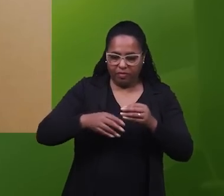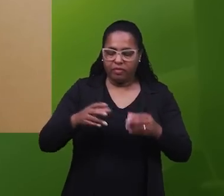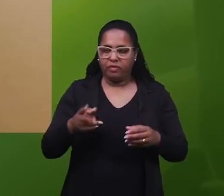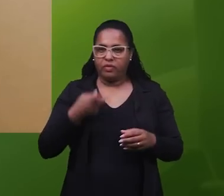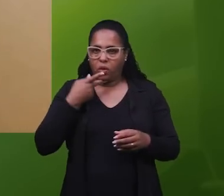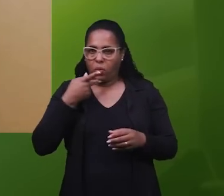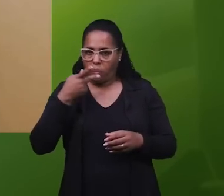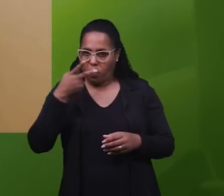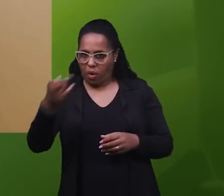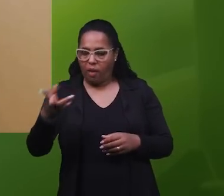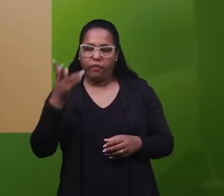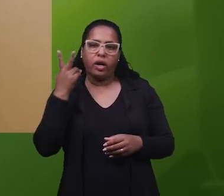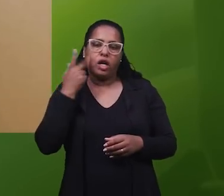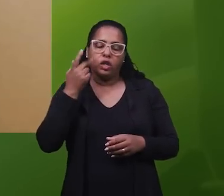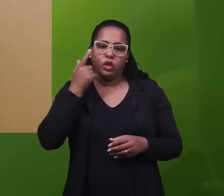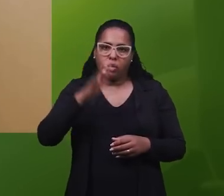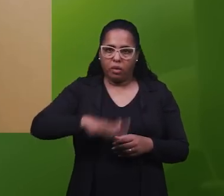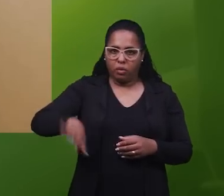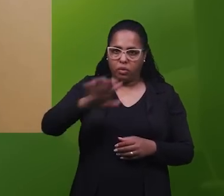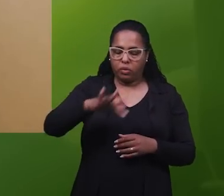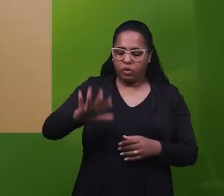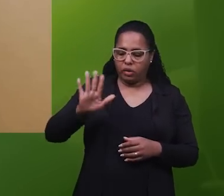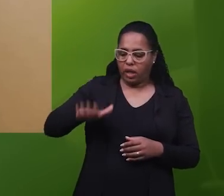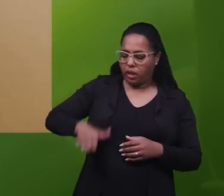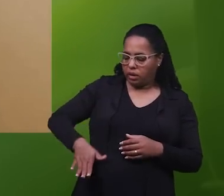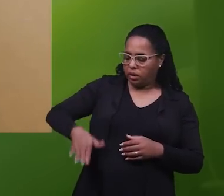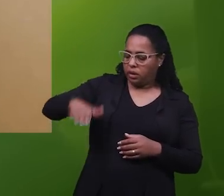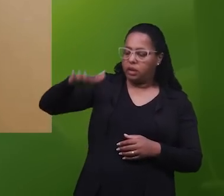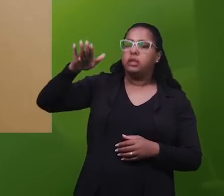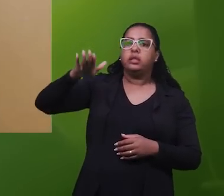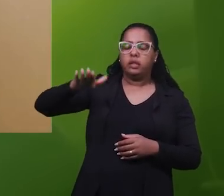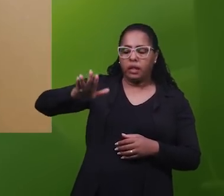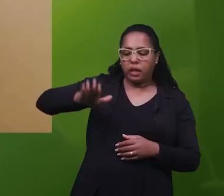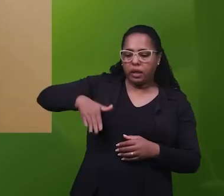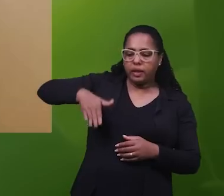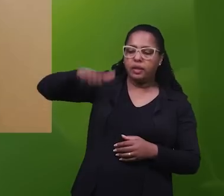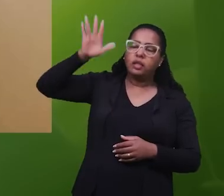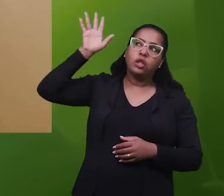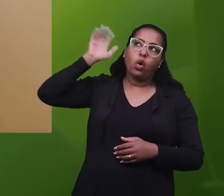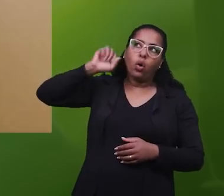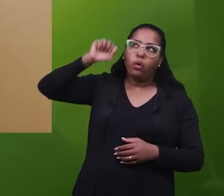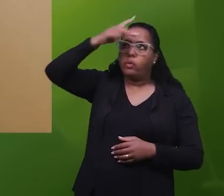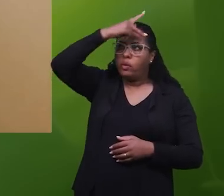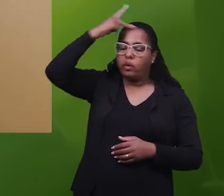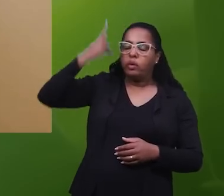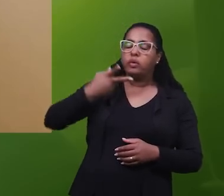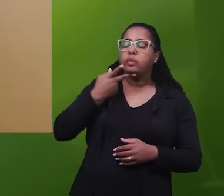Daniel usou. Eu também ouvia isso quando criança, que é totalmente um engano.